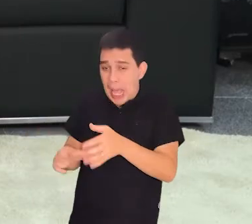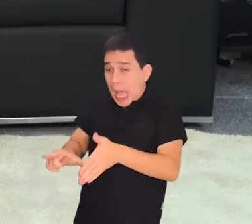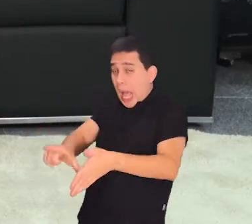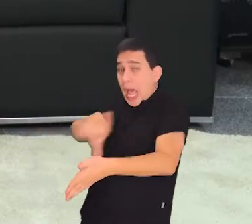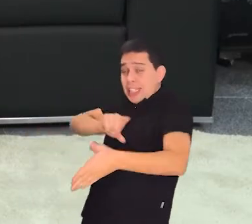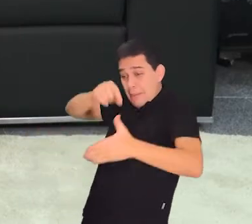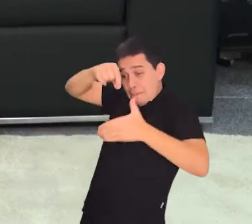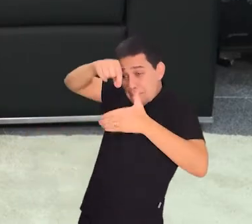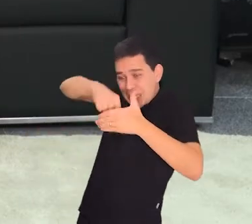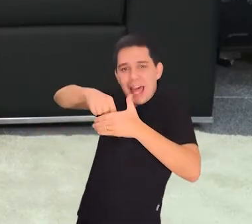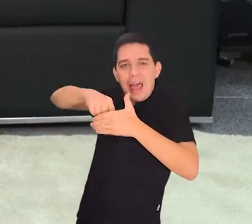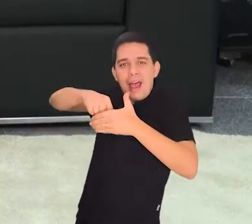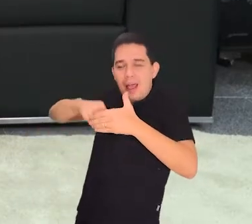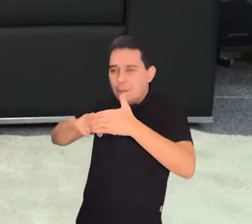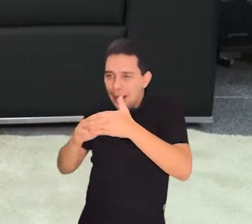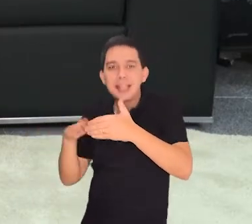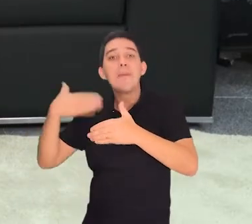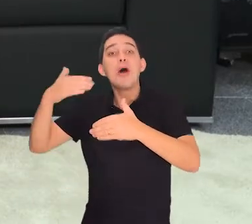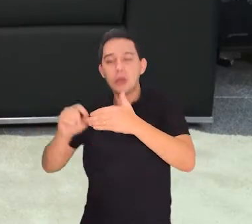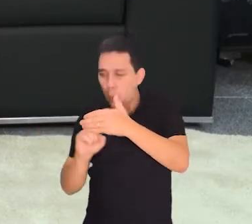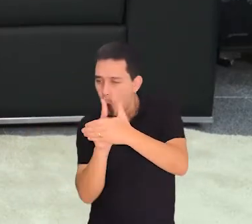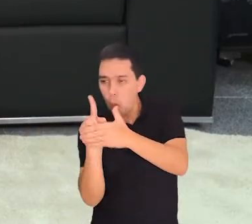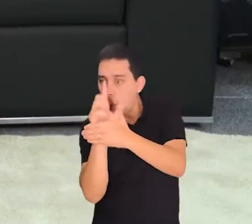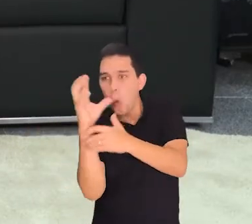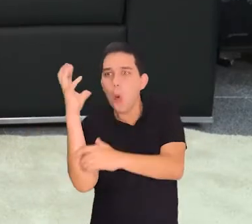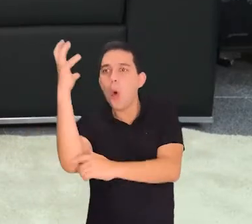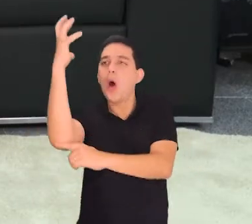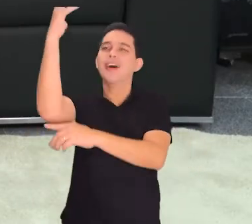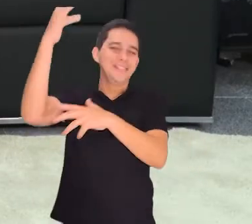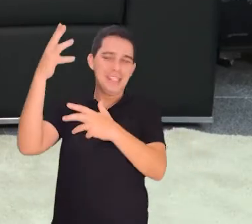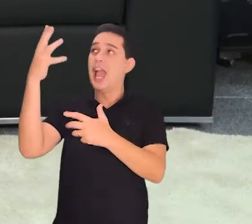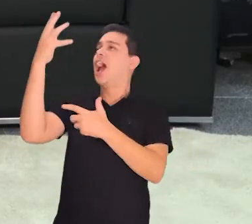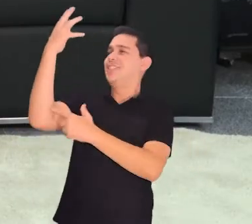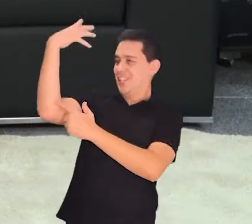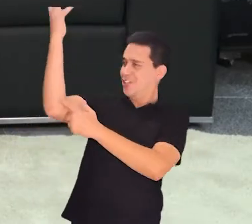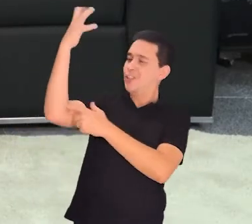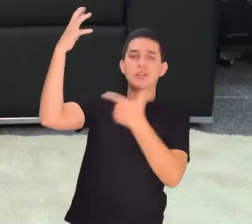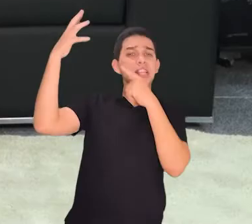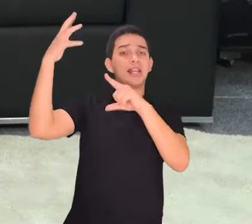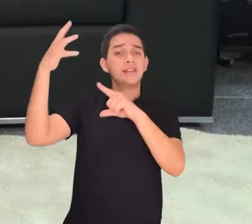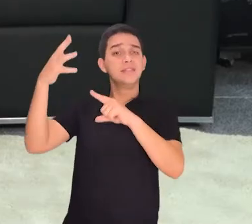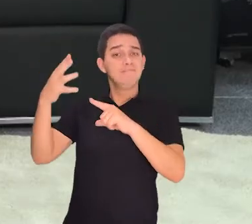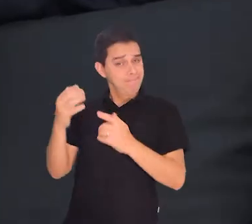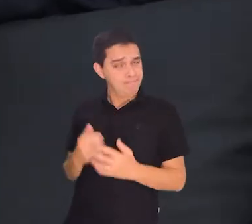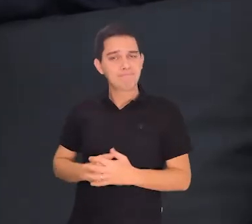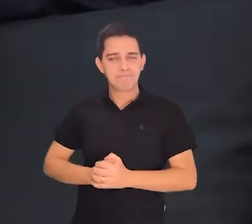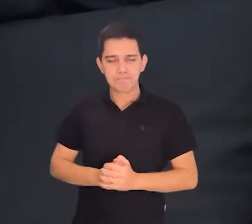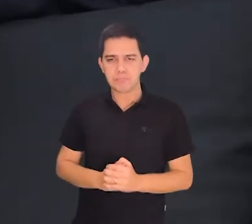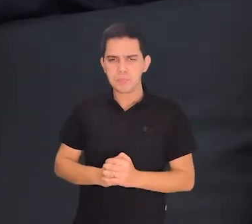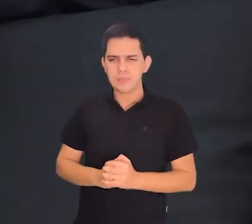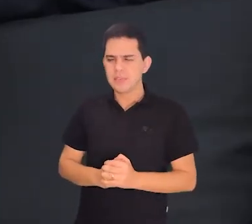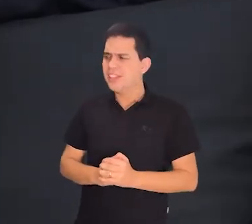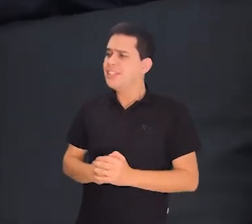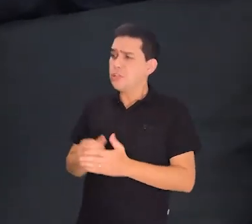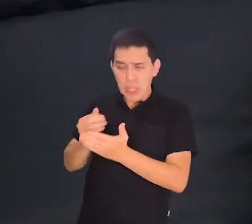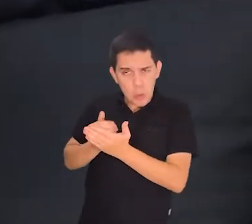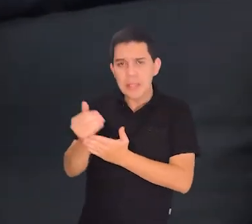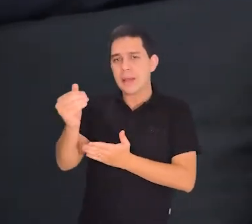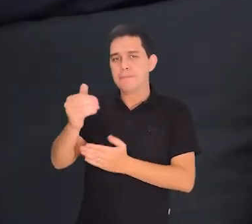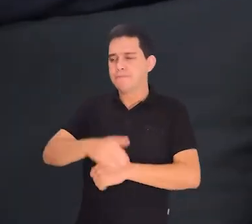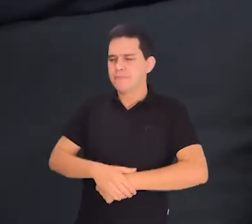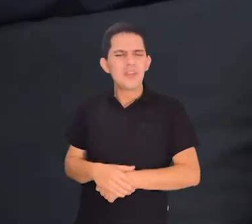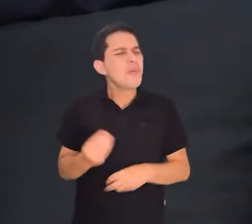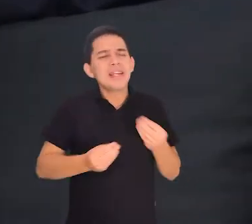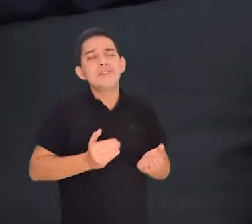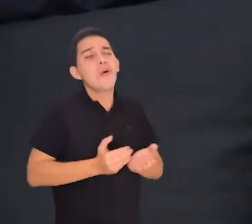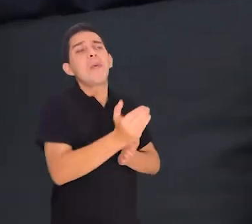do momento. E como começar? Eu acho que o primeiro passo é você definindo quais são os seus objetivos, né? Tendo uma meta